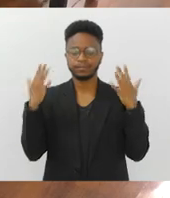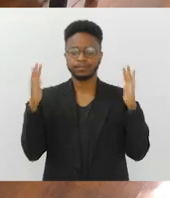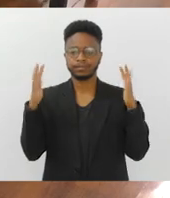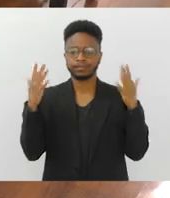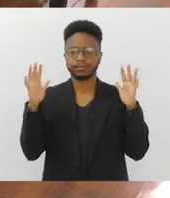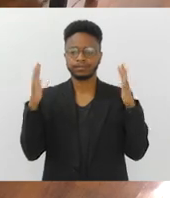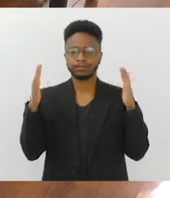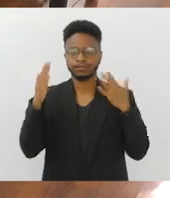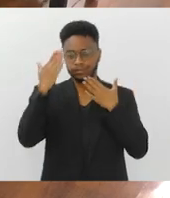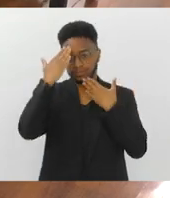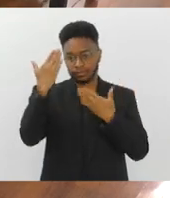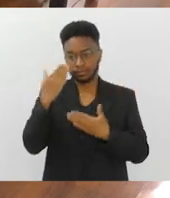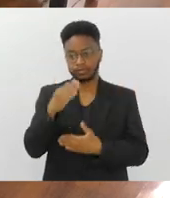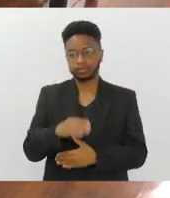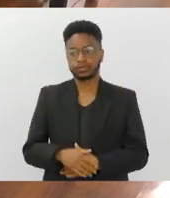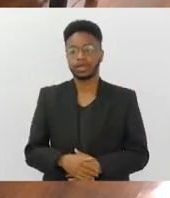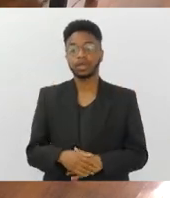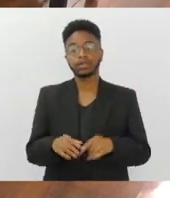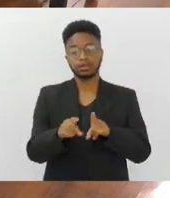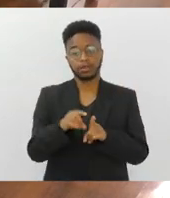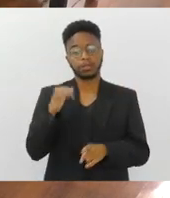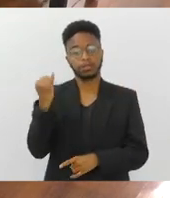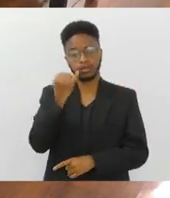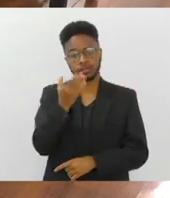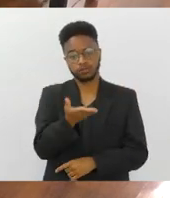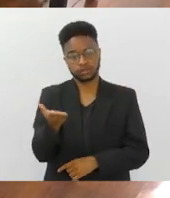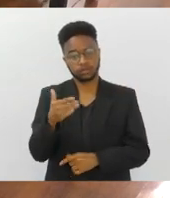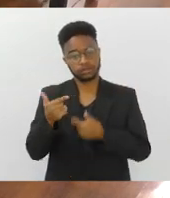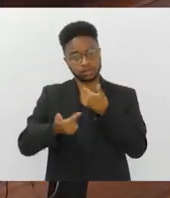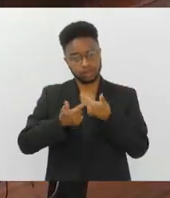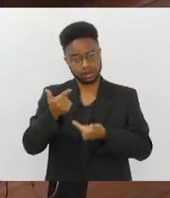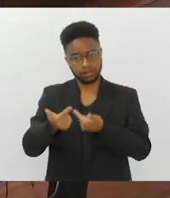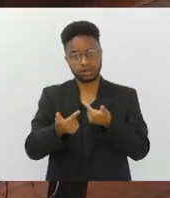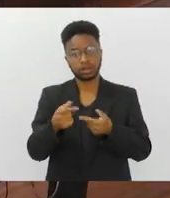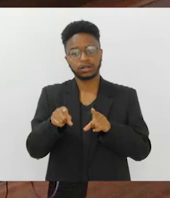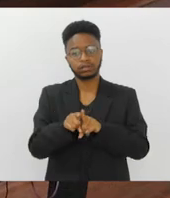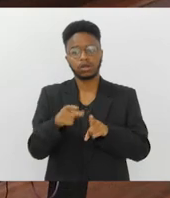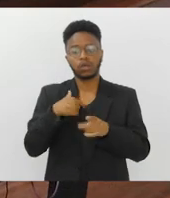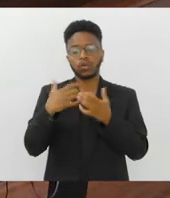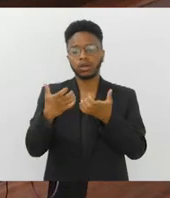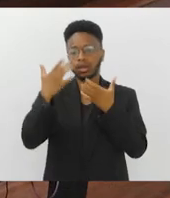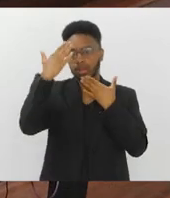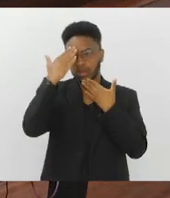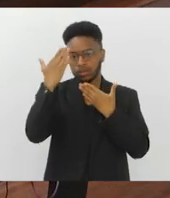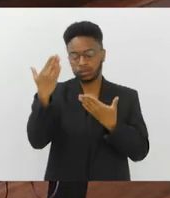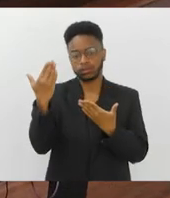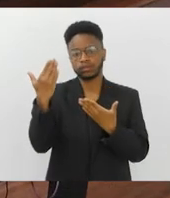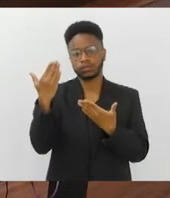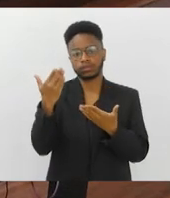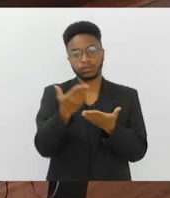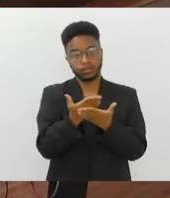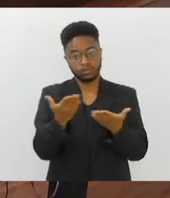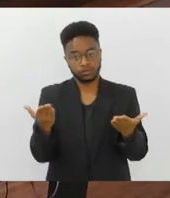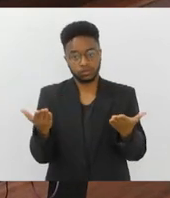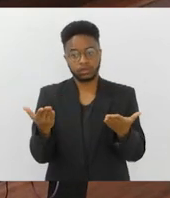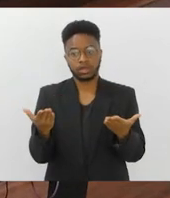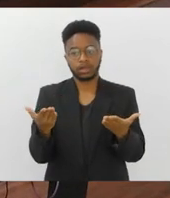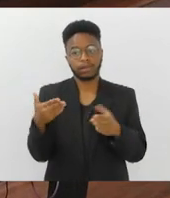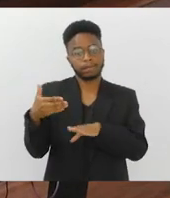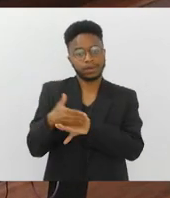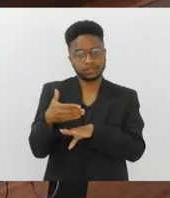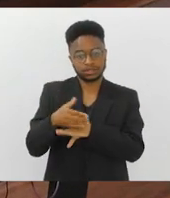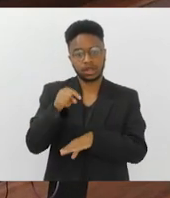Muito obrigada, Manuela. Super importante o trabalho de vocês. Quero agradecer a todos que puderam